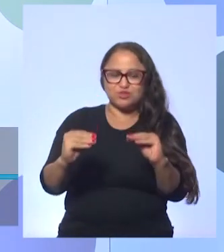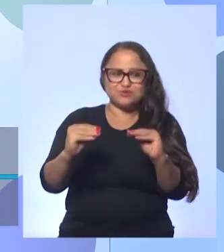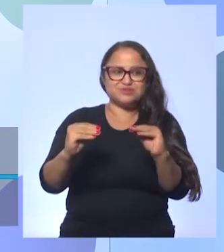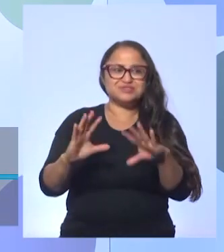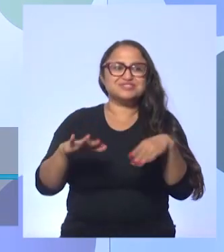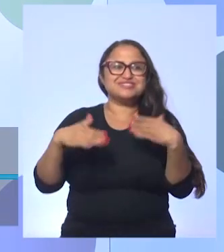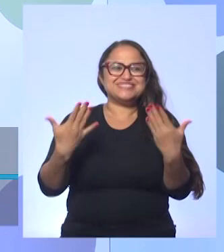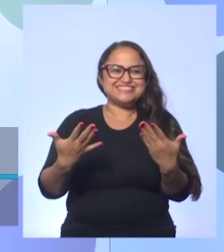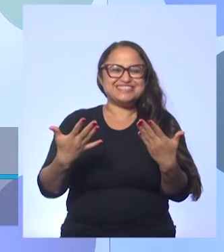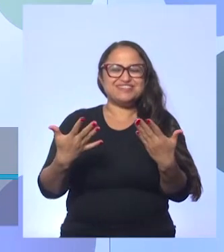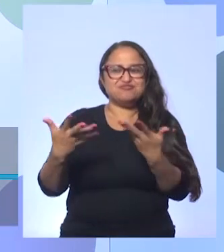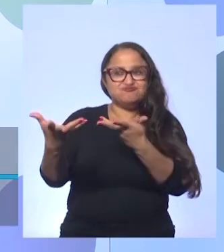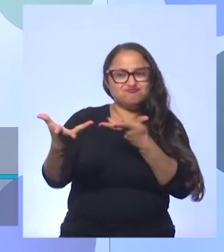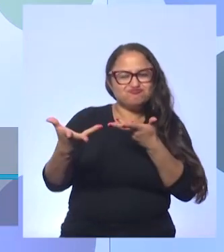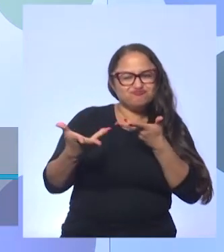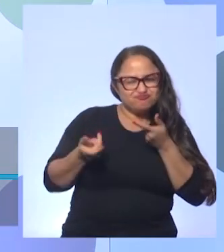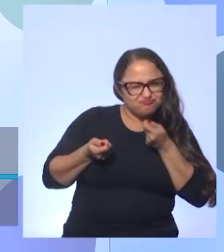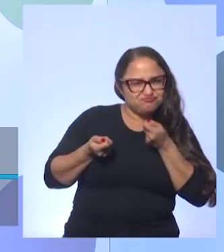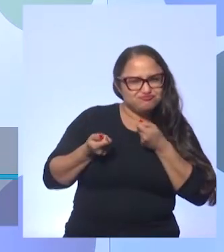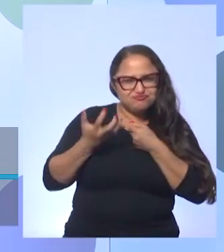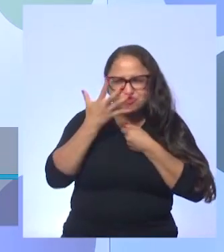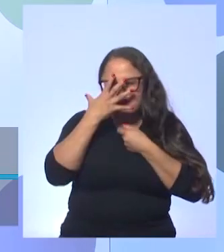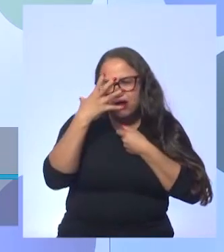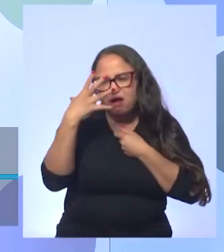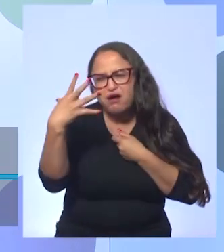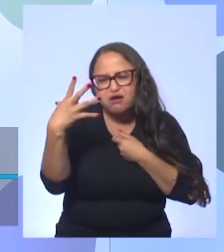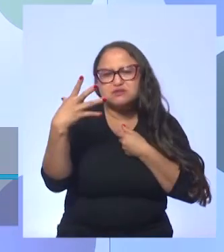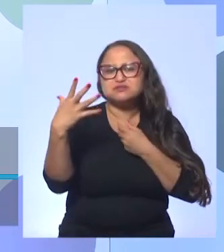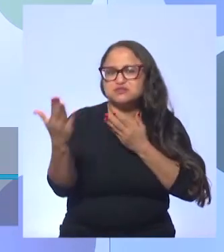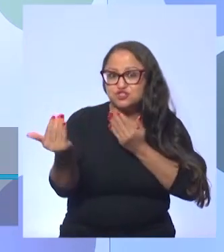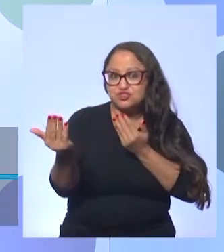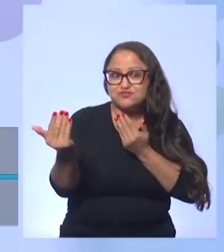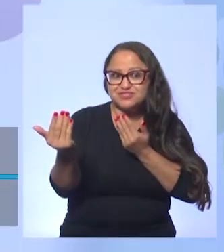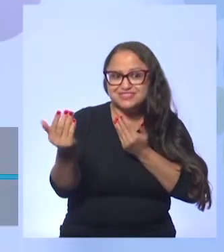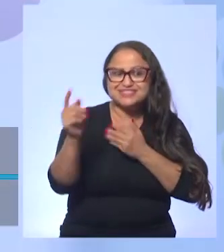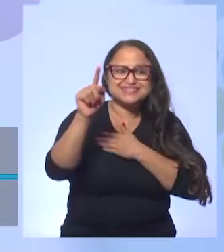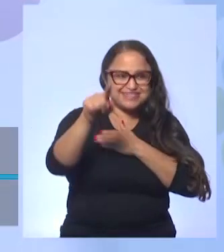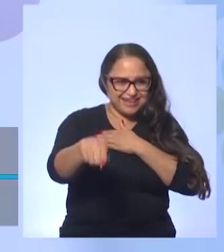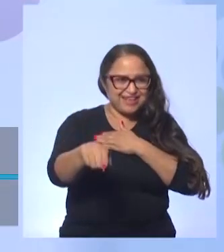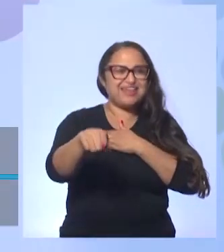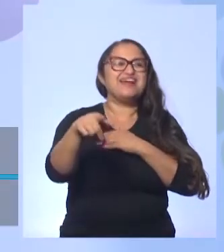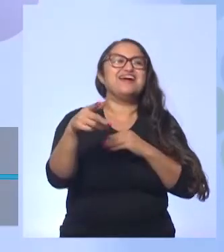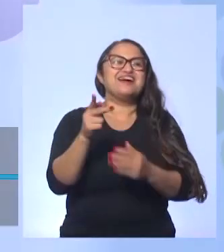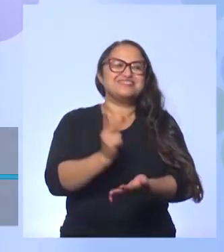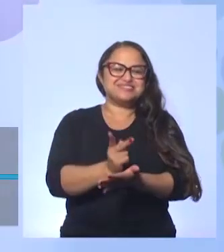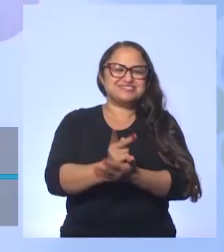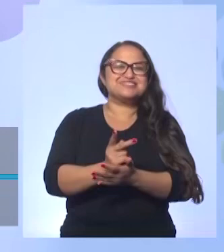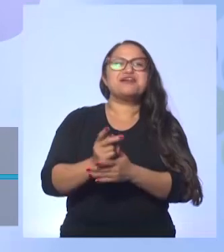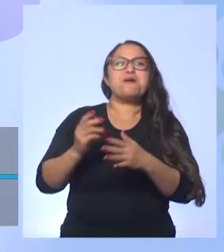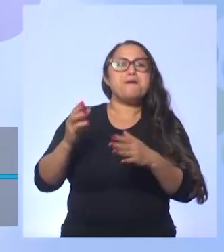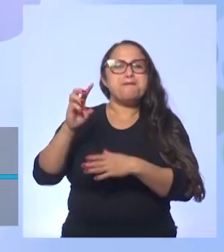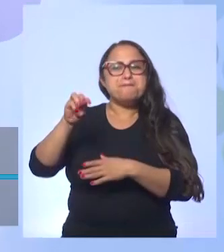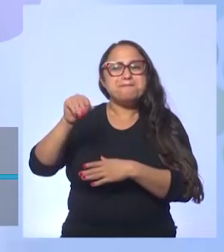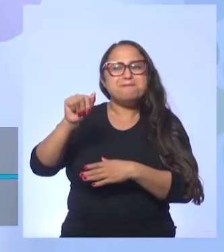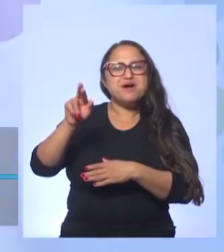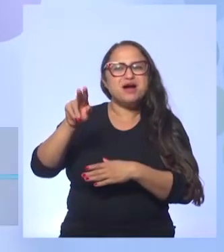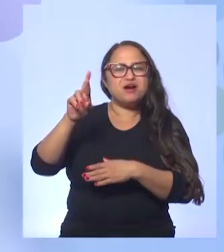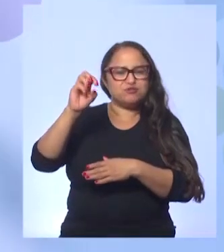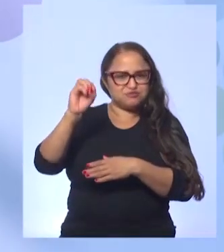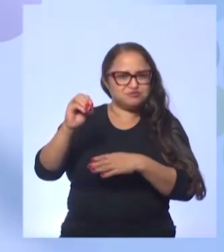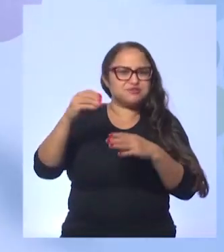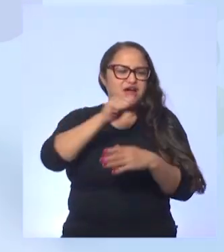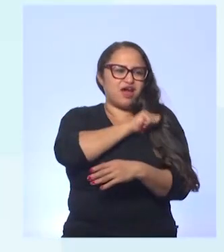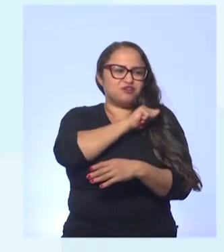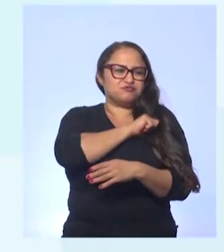então, atraí-los, los se refere a jovens? Exatamente, professor Mauro, e alunos aí que acertaram, professores.